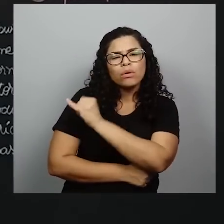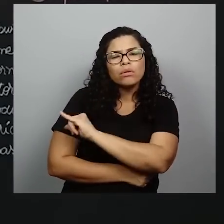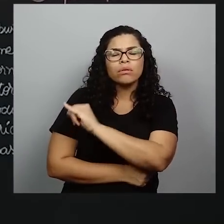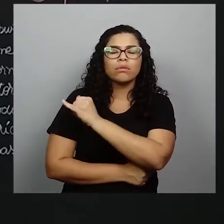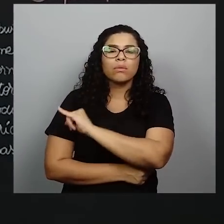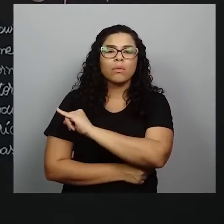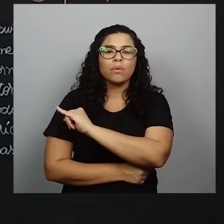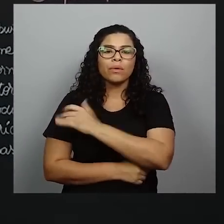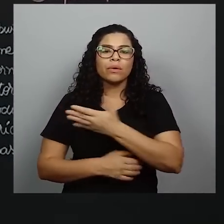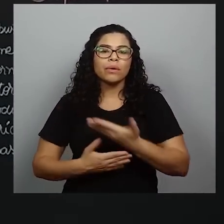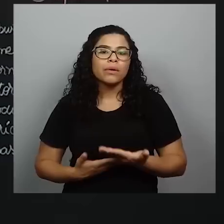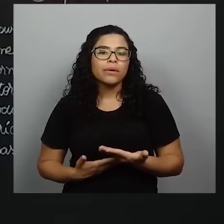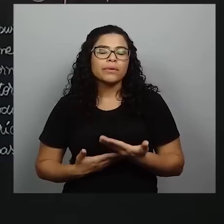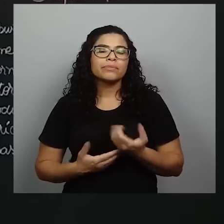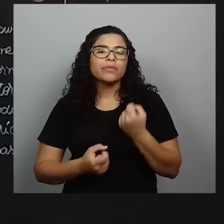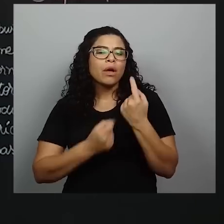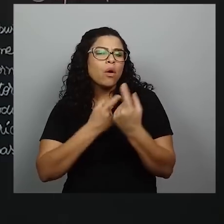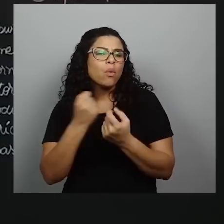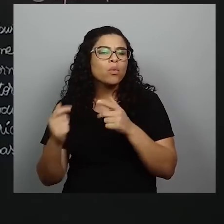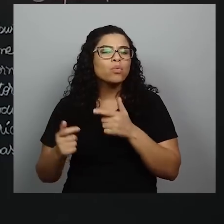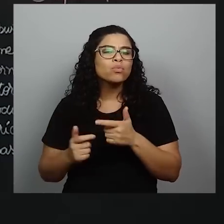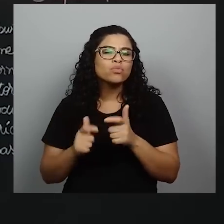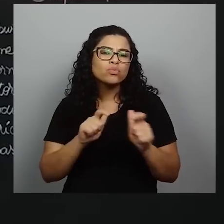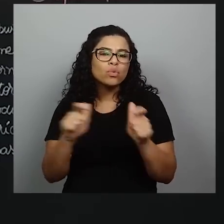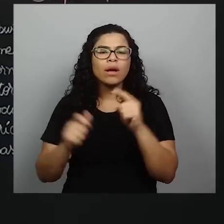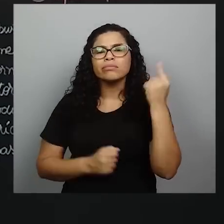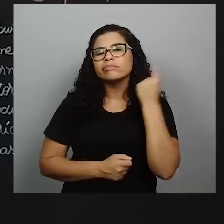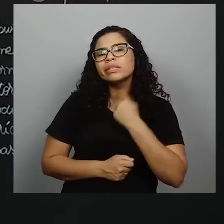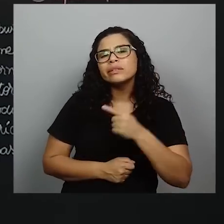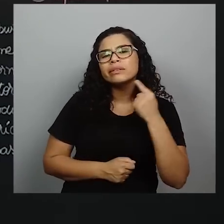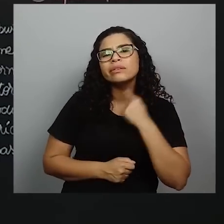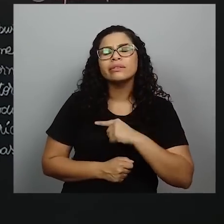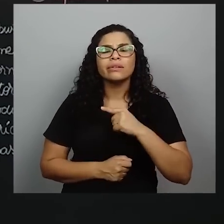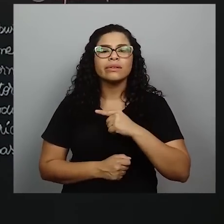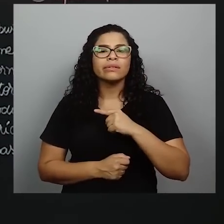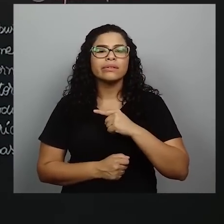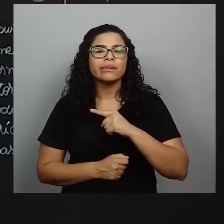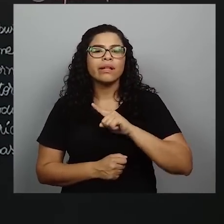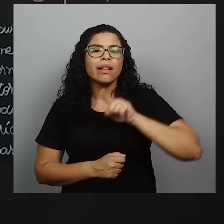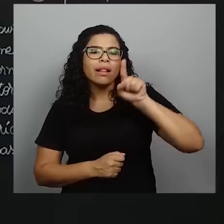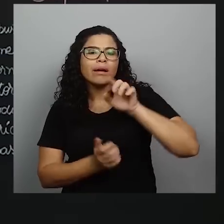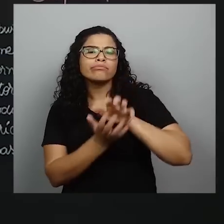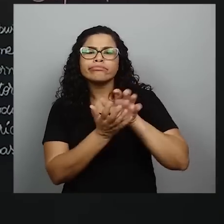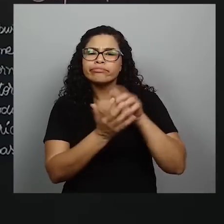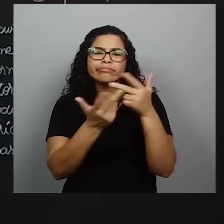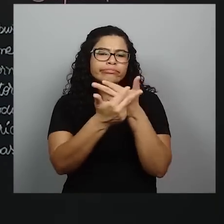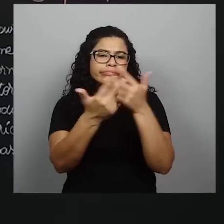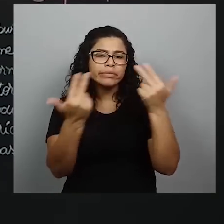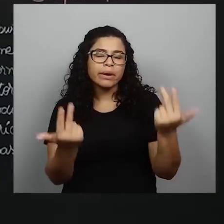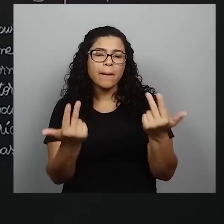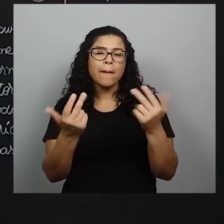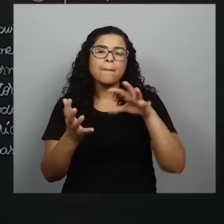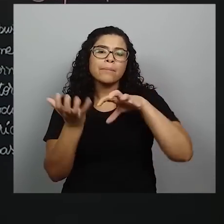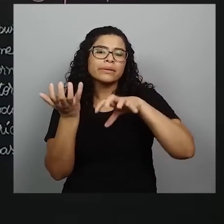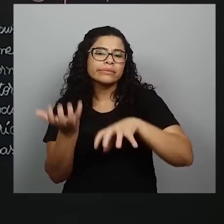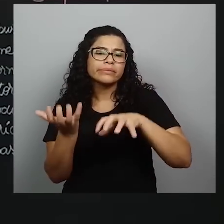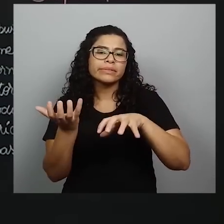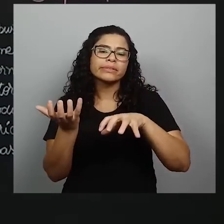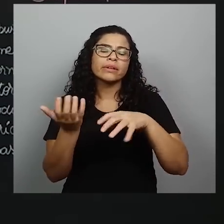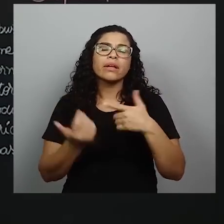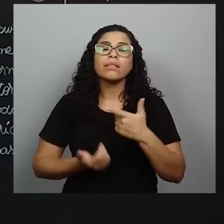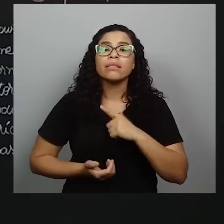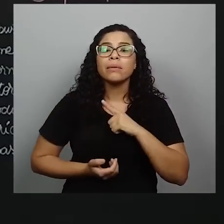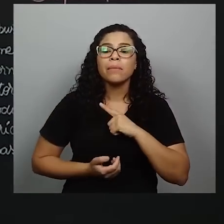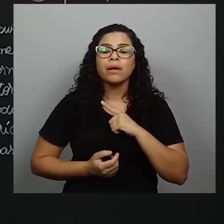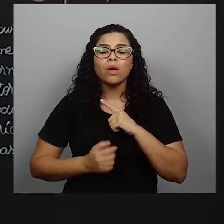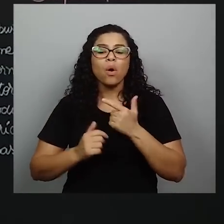Janeiro, região de Belo Horizonte, Recife, Fortaleza, vamos ter Brasília,